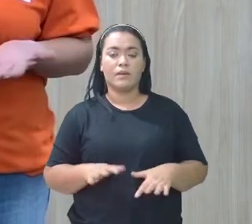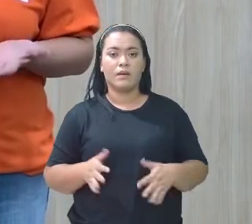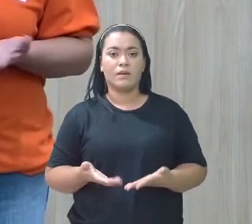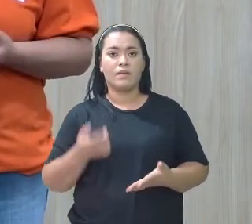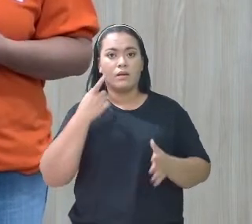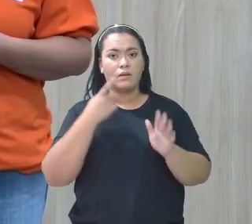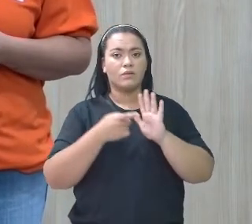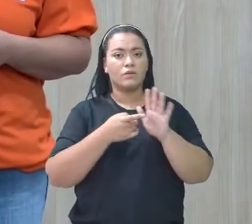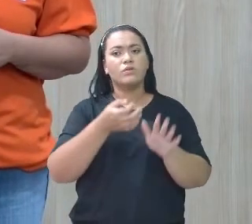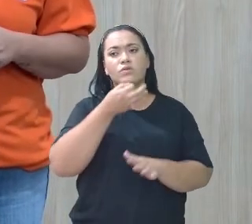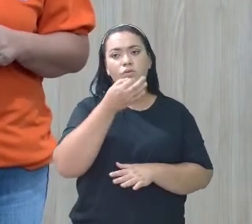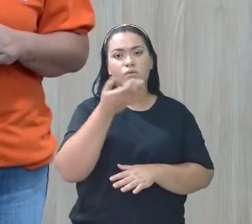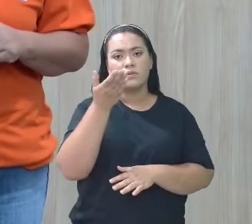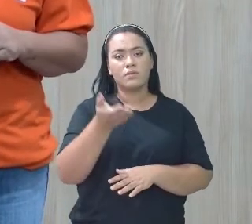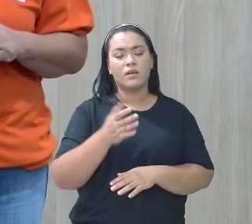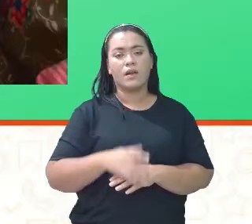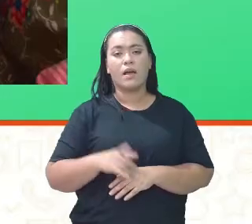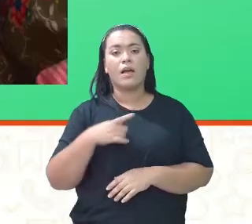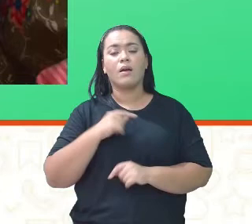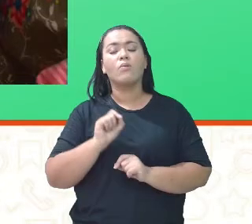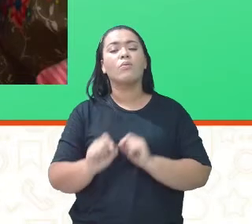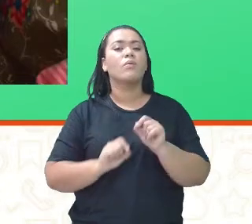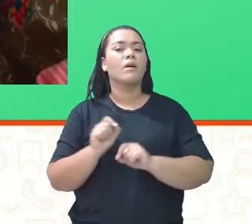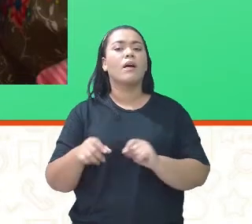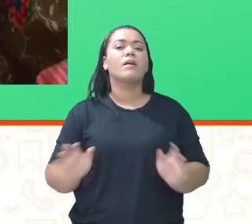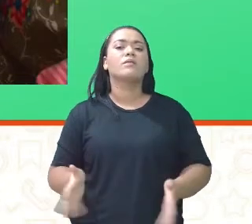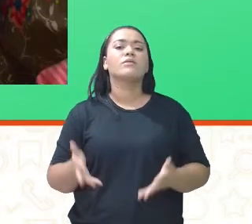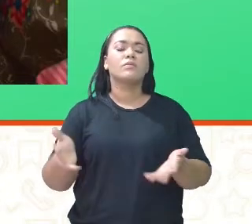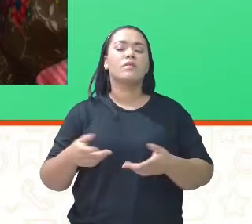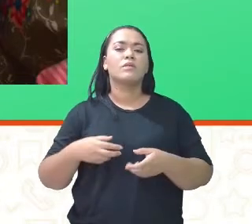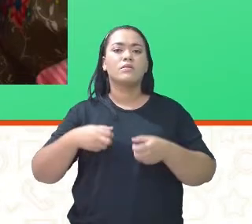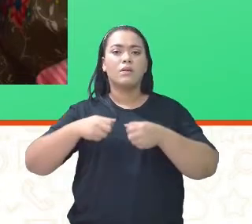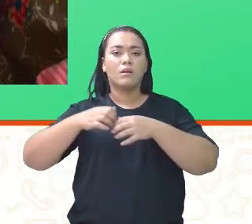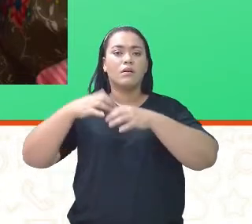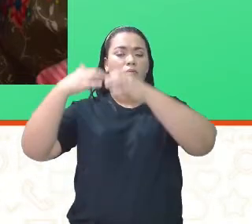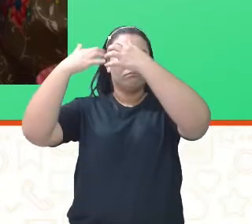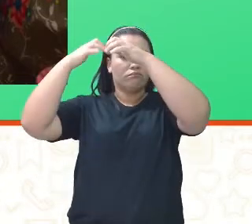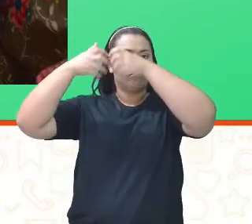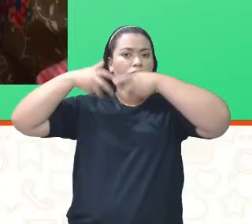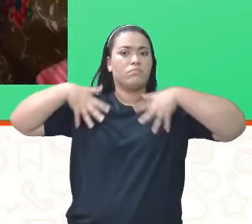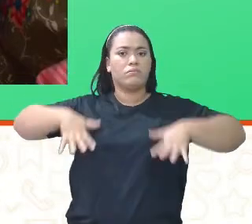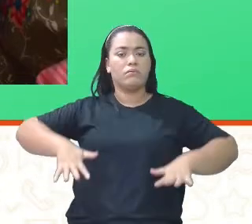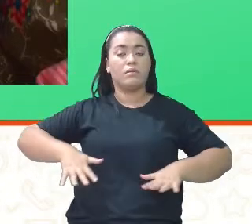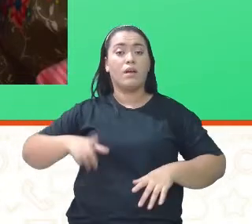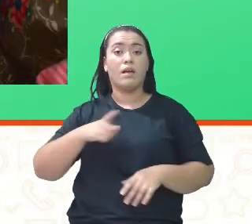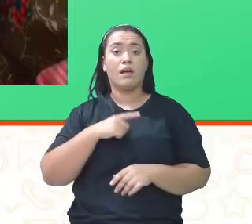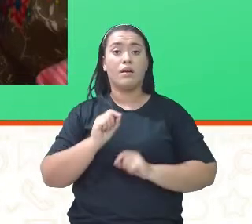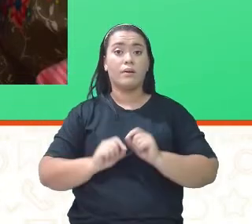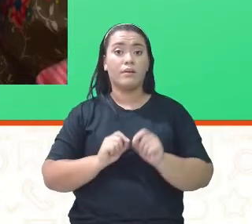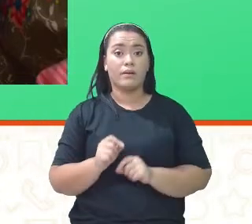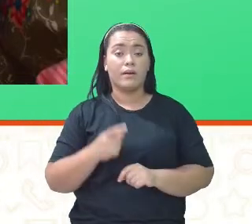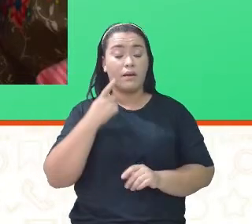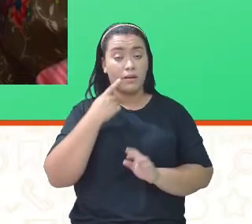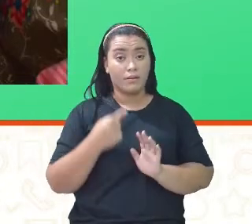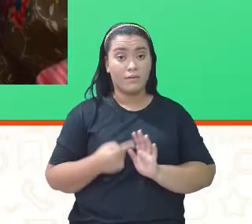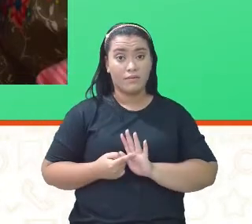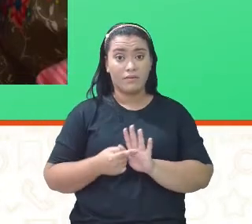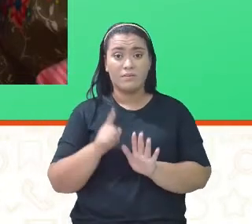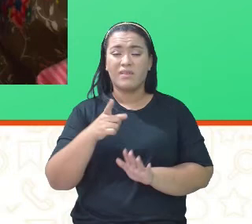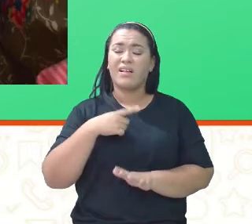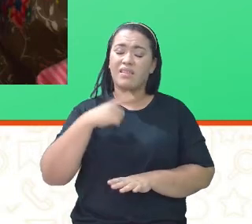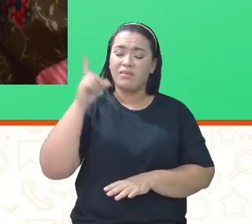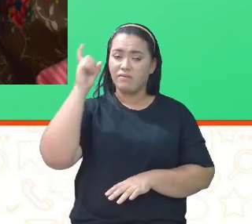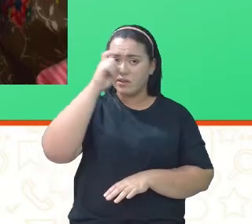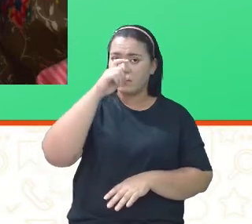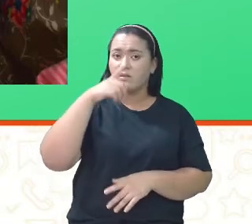trouxe aqui alguma sugestão sobre a questão da estimulação motora, que em outro momento nós vimos a dificuldade, não é, tanto